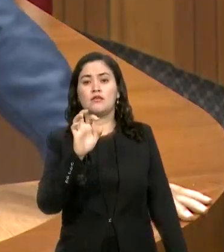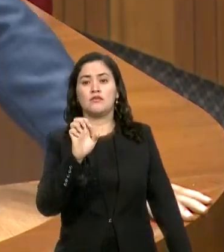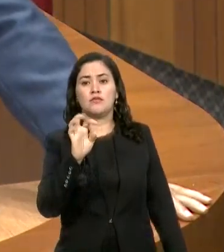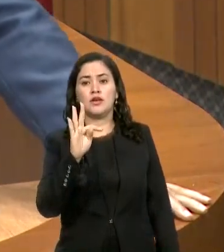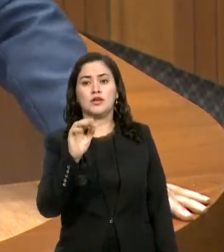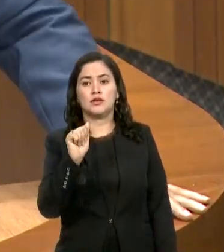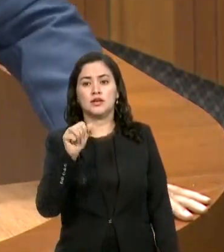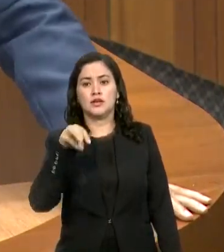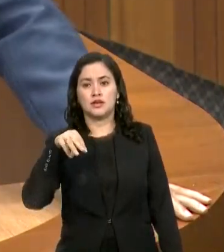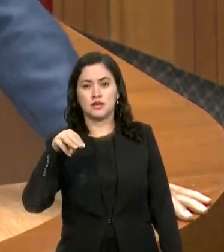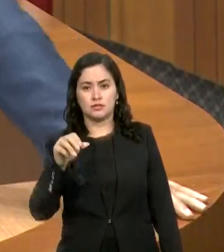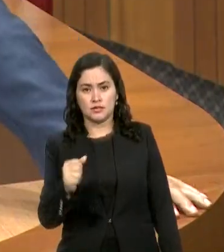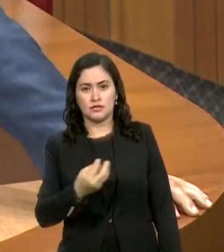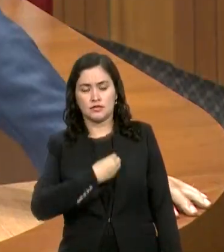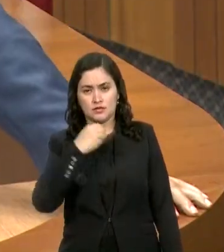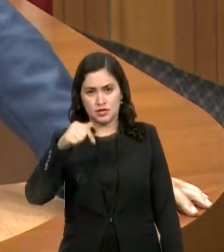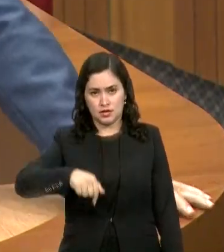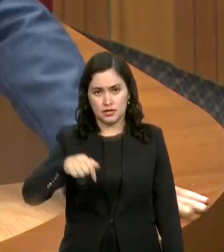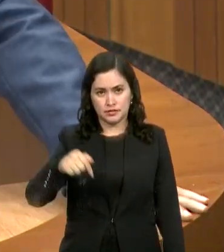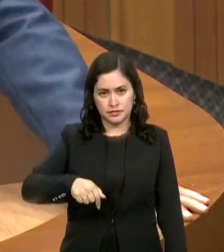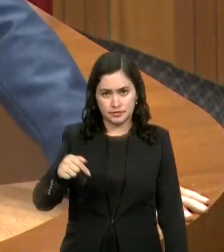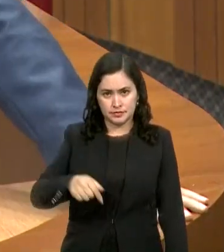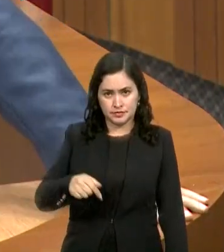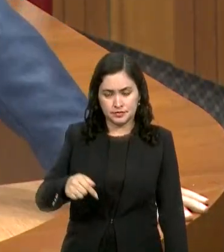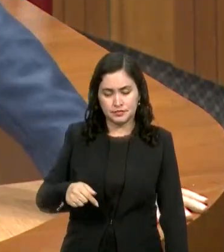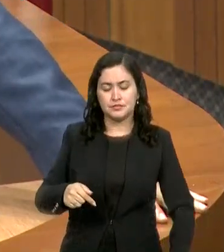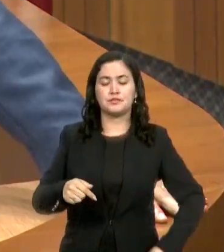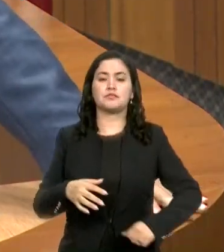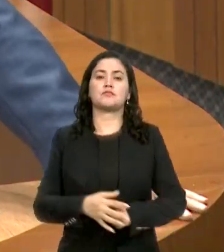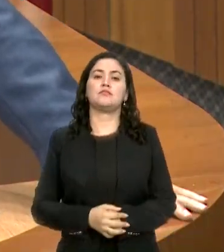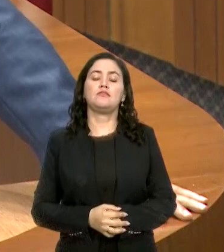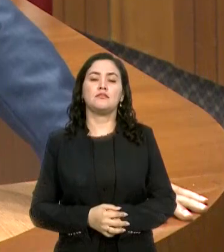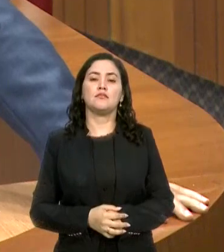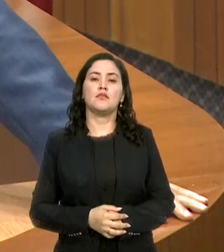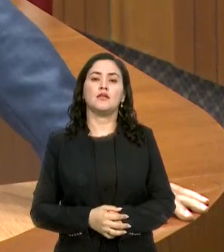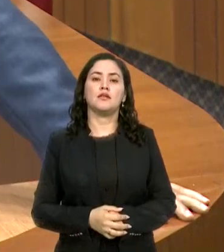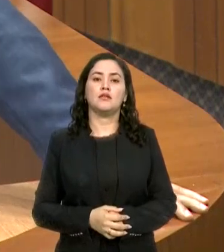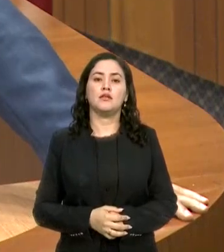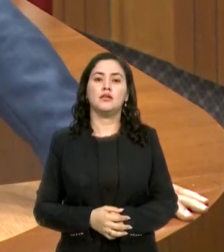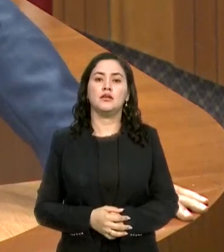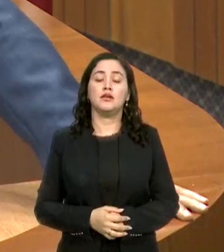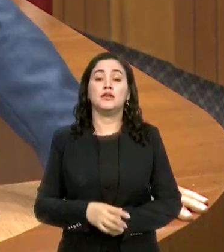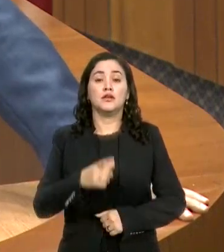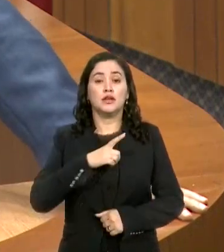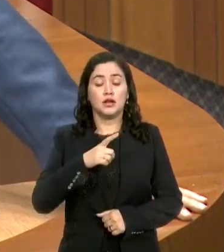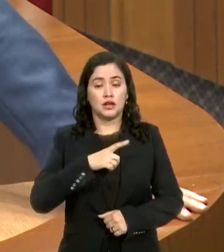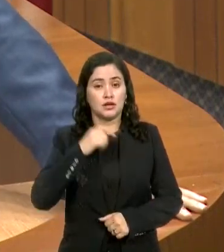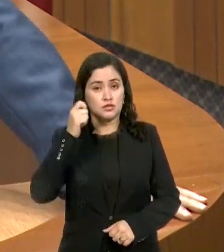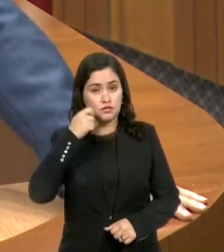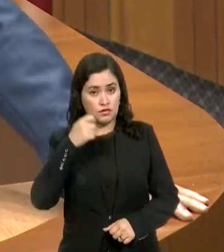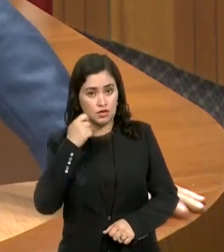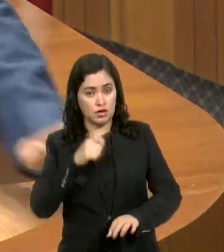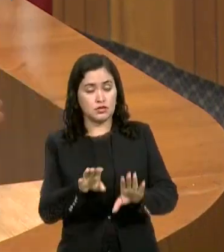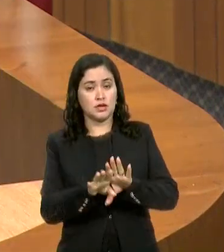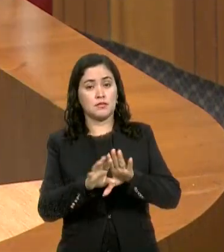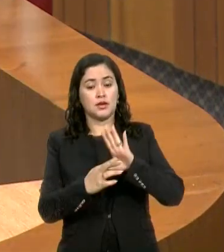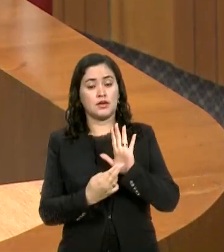sociais, através do seu corpo jurídico e também da sua representação social. Nós entendemos, assim